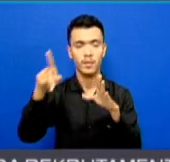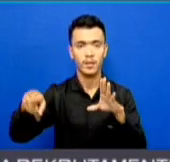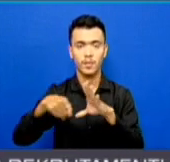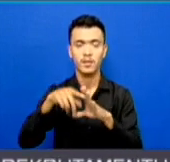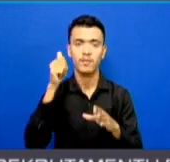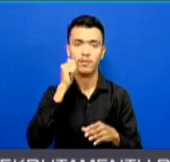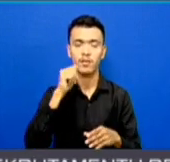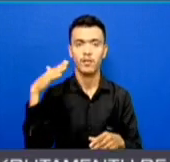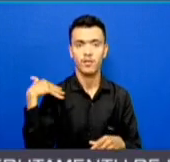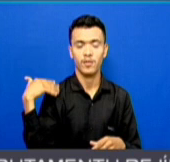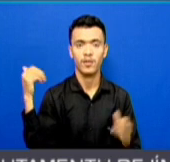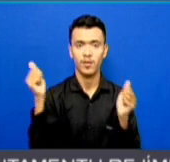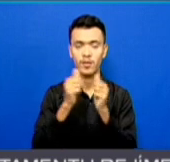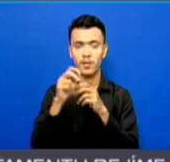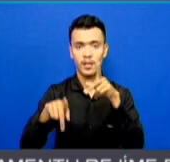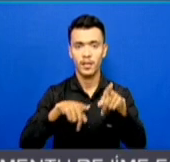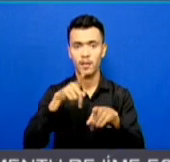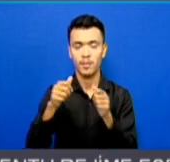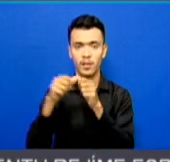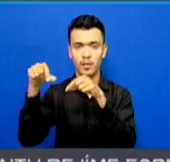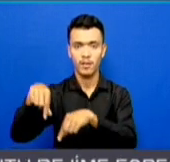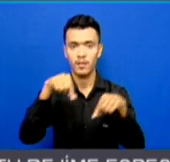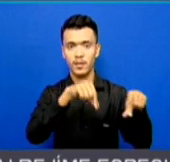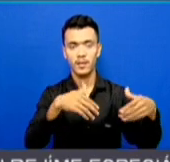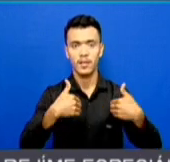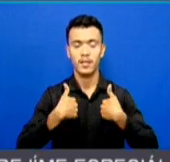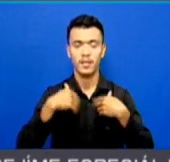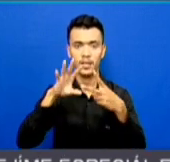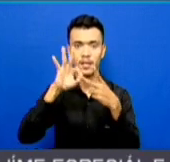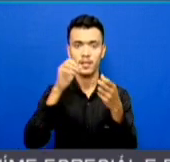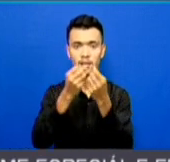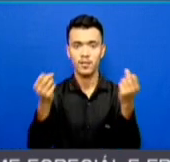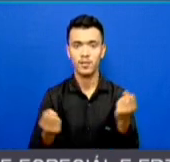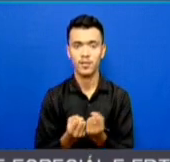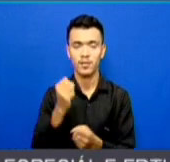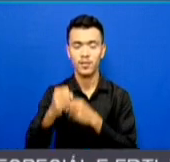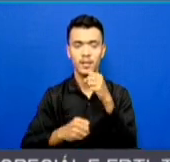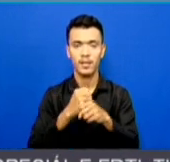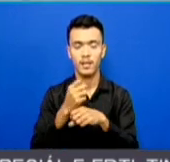feto jovem no ema o deficiência ba eleição suku tinane.